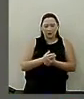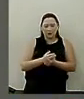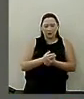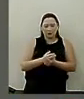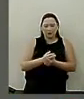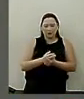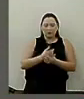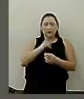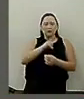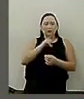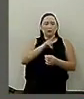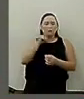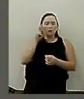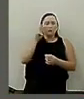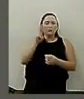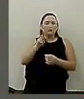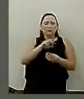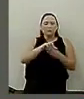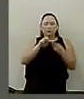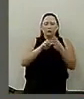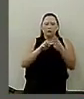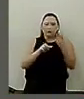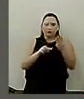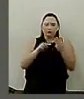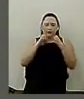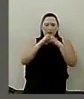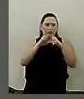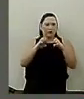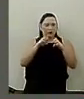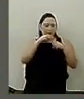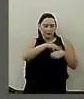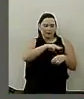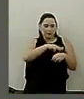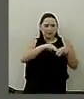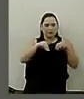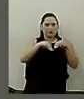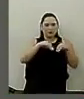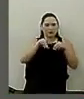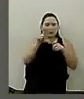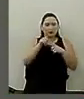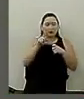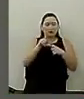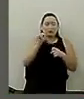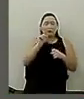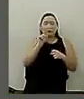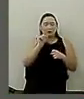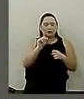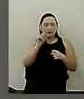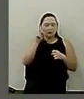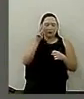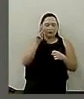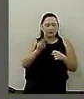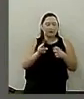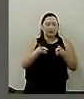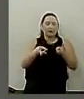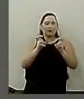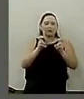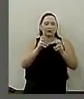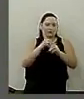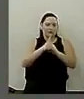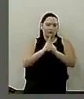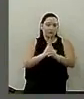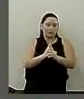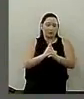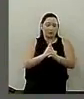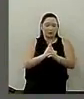Olhando os três relatos dos evangelhos, Mateus, Marcos e Lucas, se percebe um tom de repreensão da parte dos